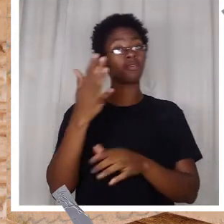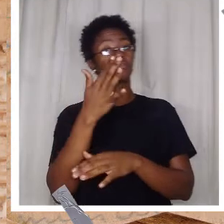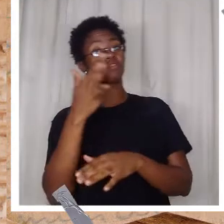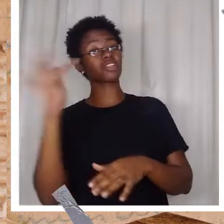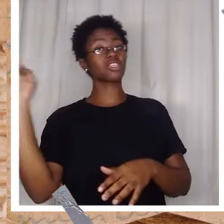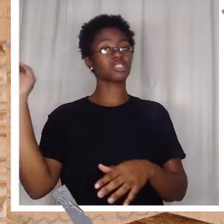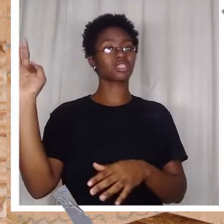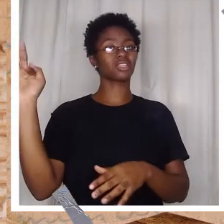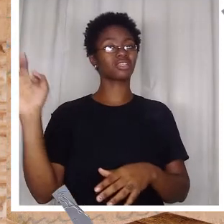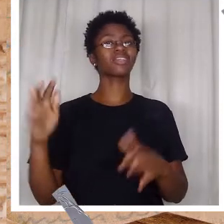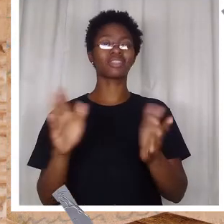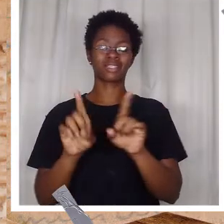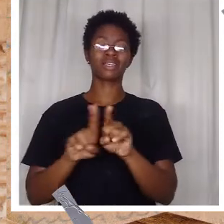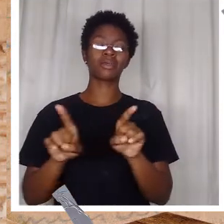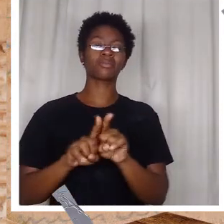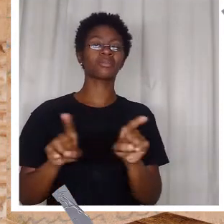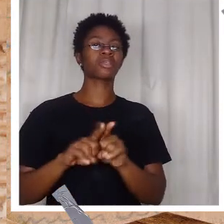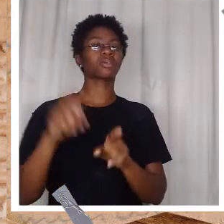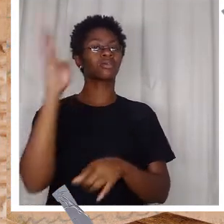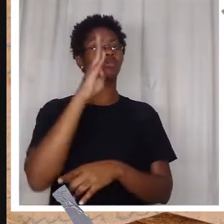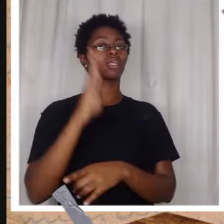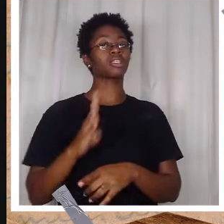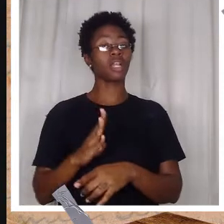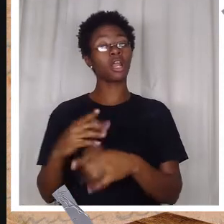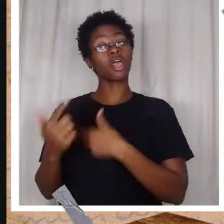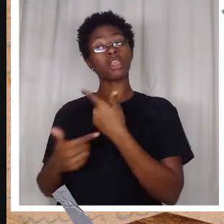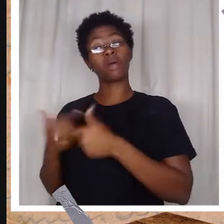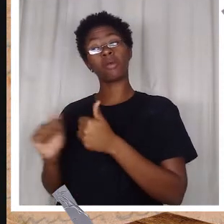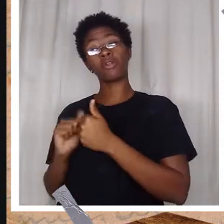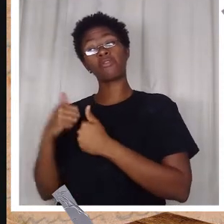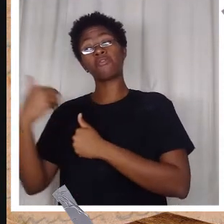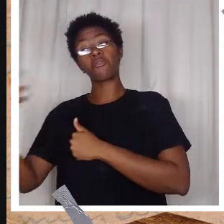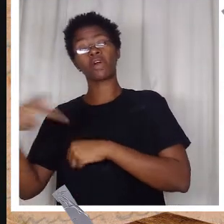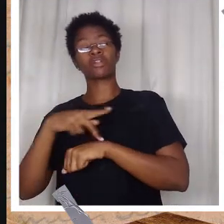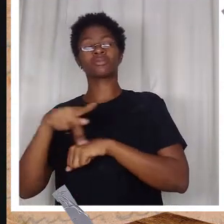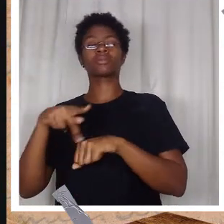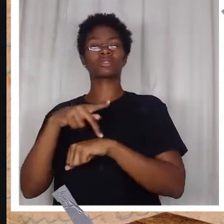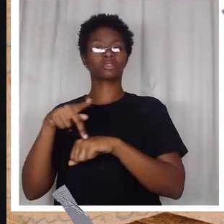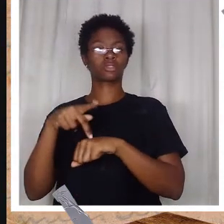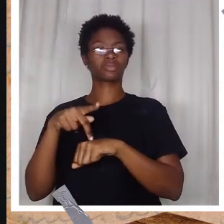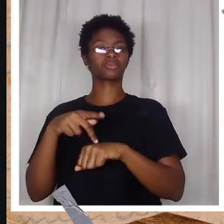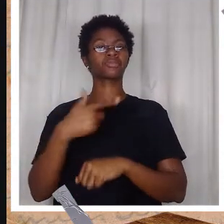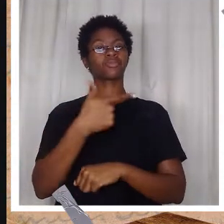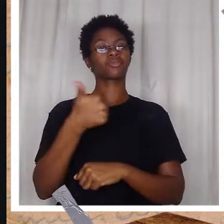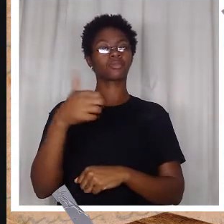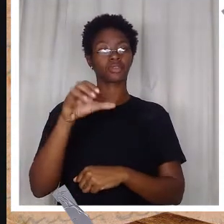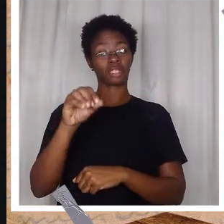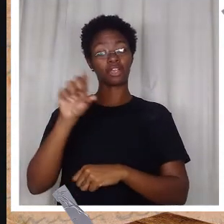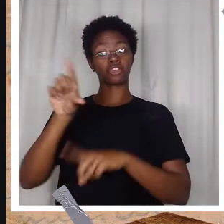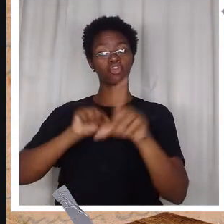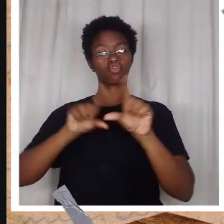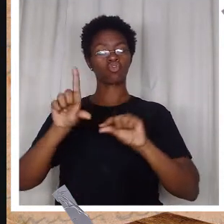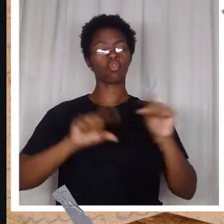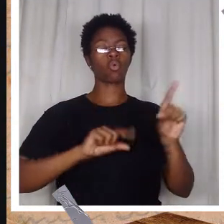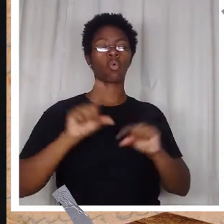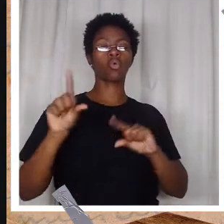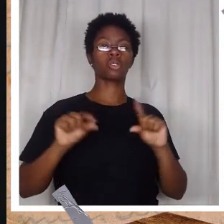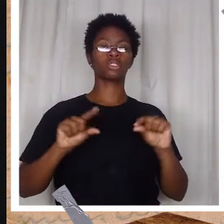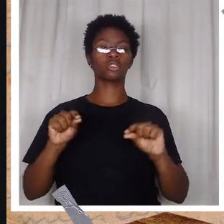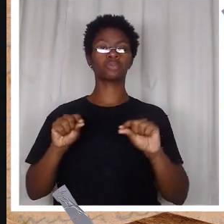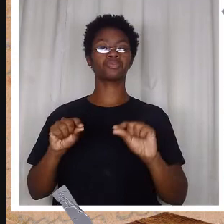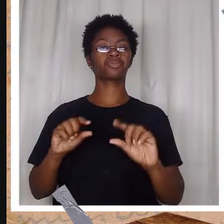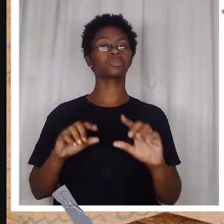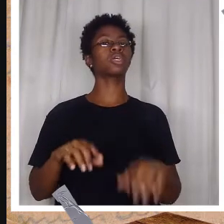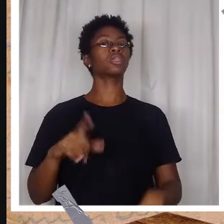em algumas brasileiras que estão trabalhando no exterior. Essas 210 selecionadas formaram